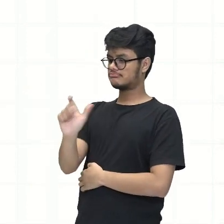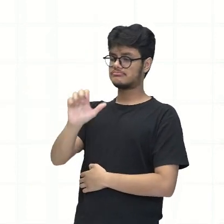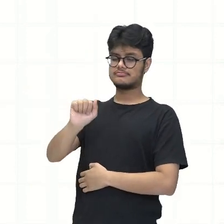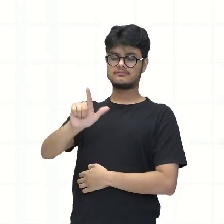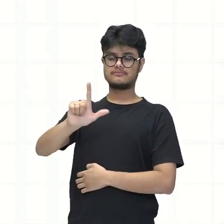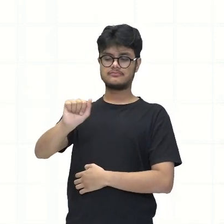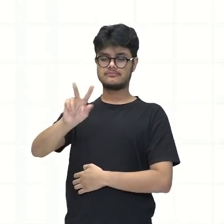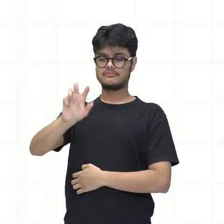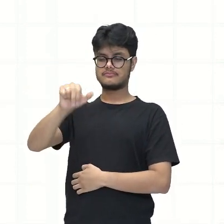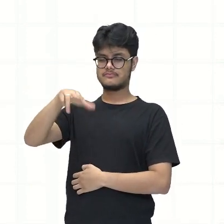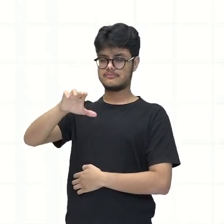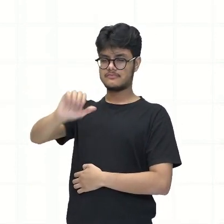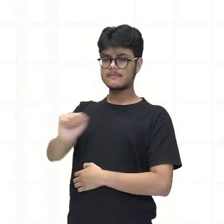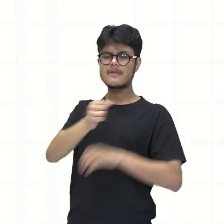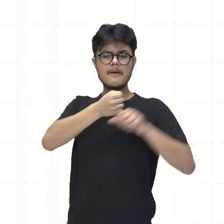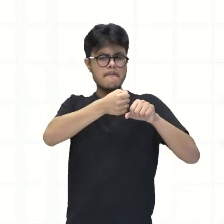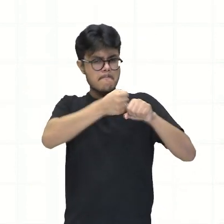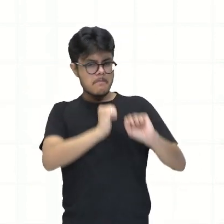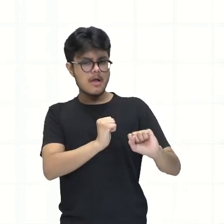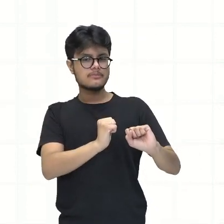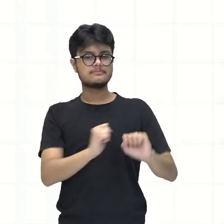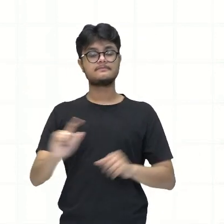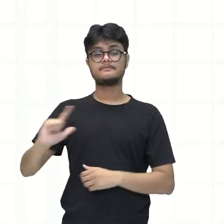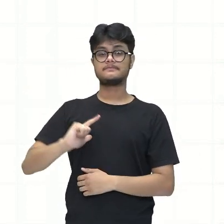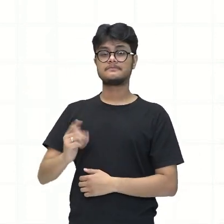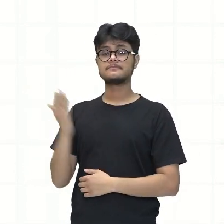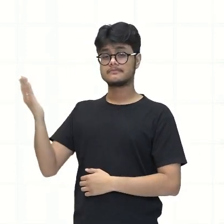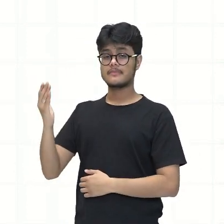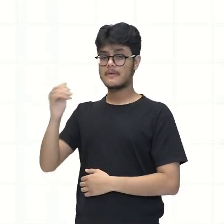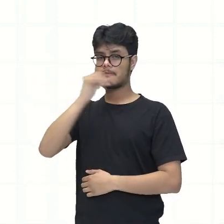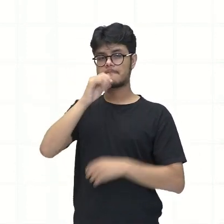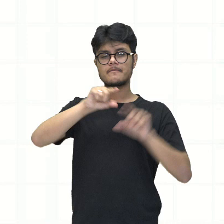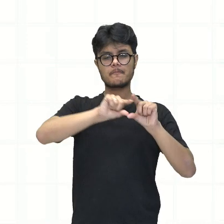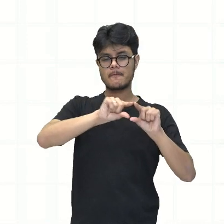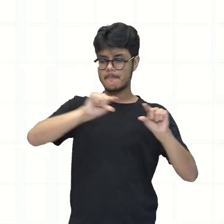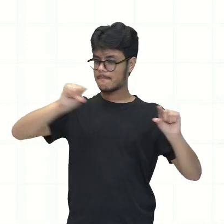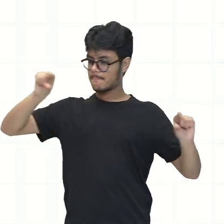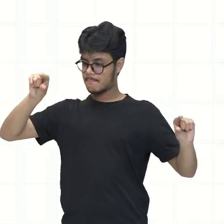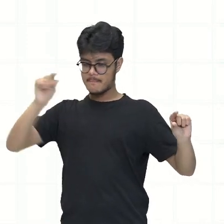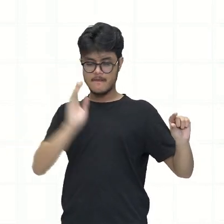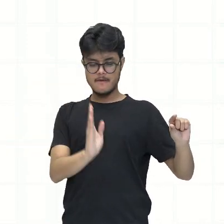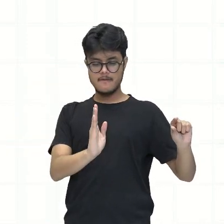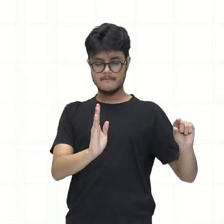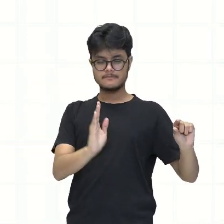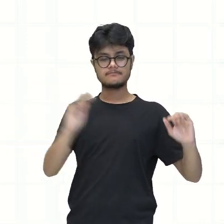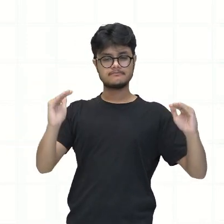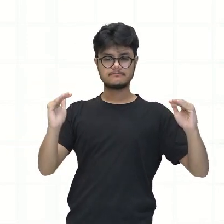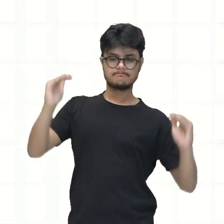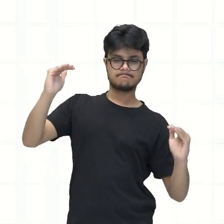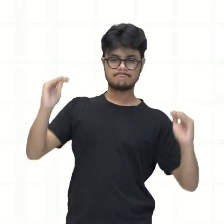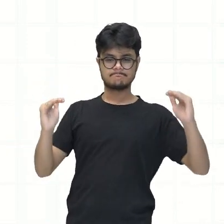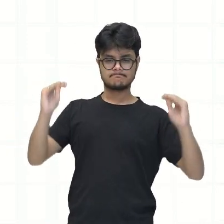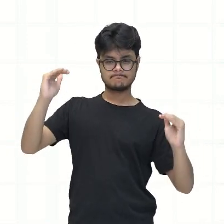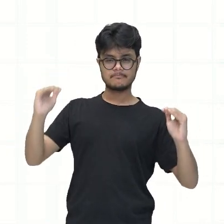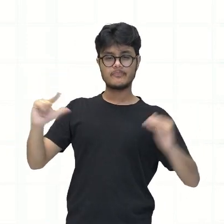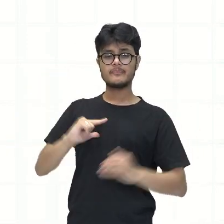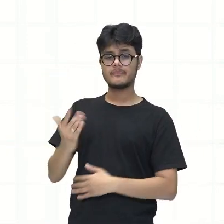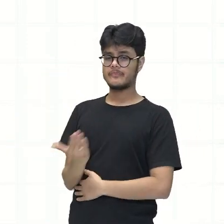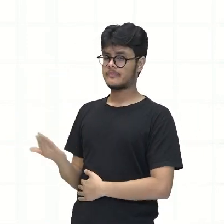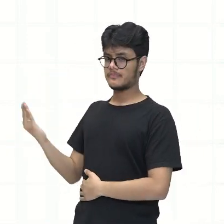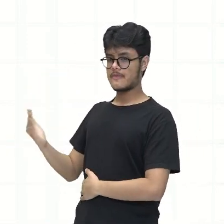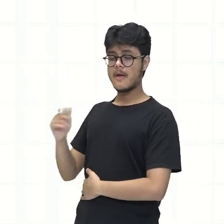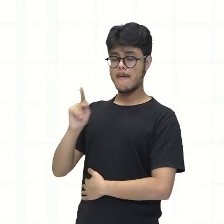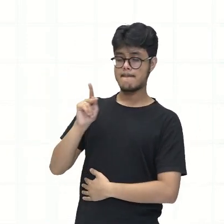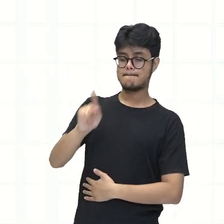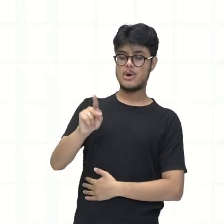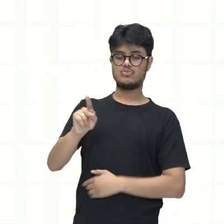tem algo que é constituído como uma barra apoiada num ponto fixo, né? Então, a gente tem aqui o ponto fixo ou